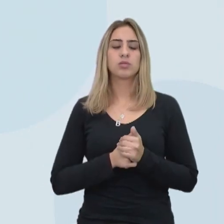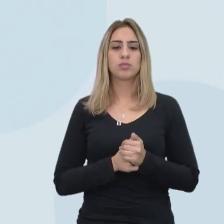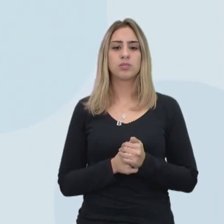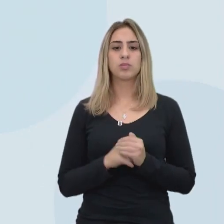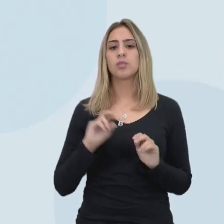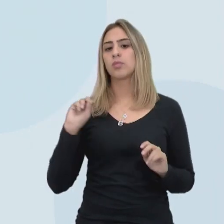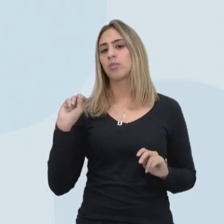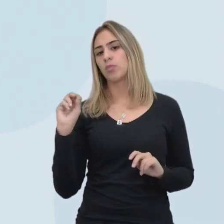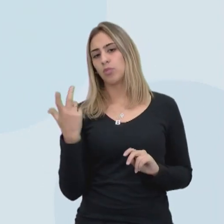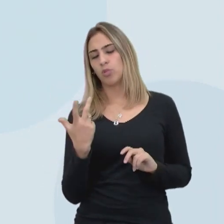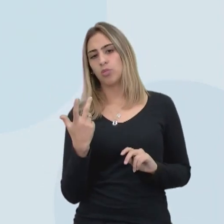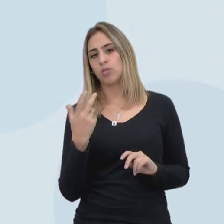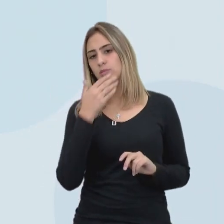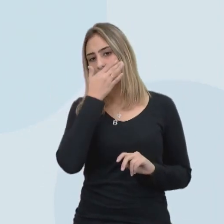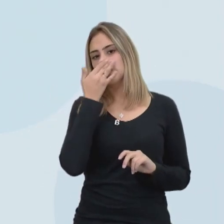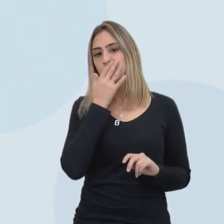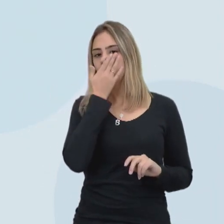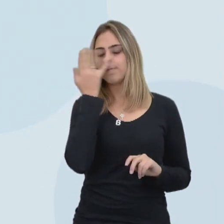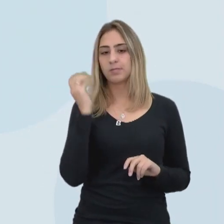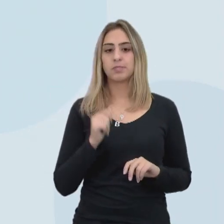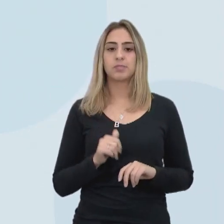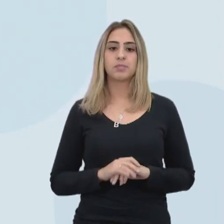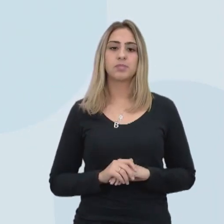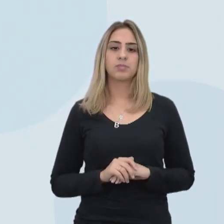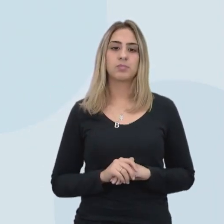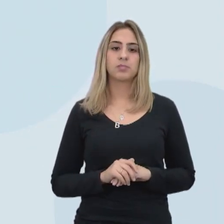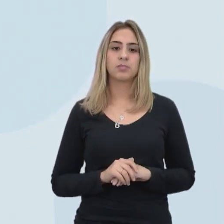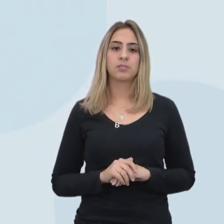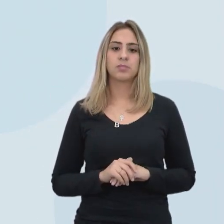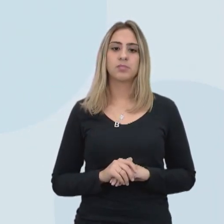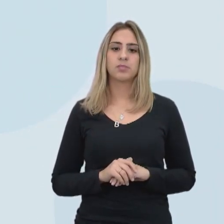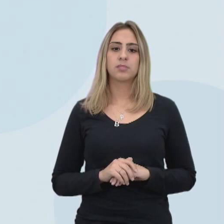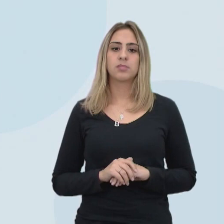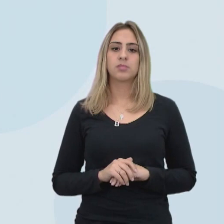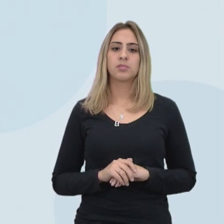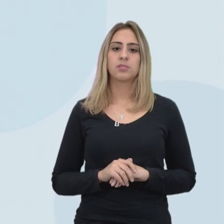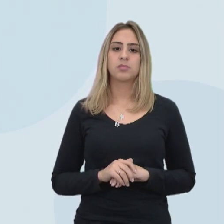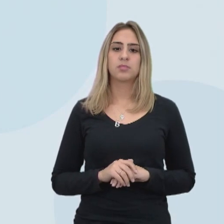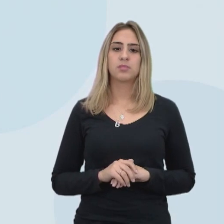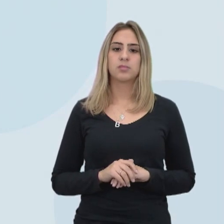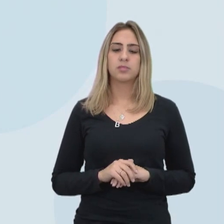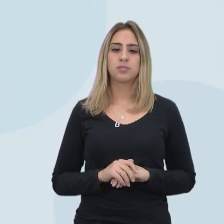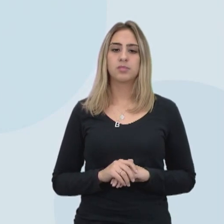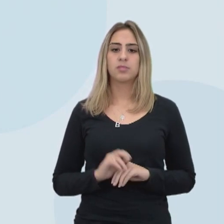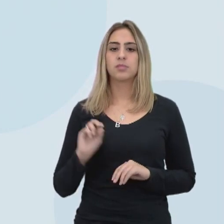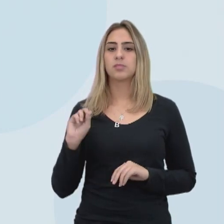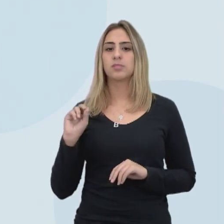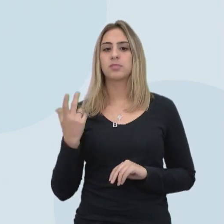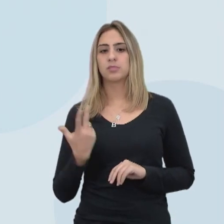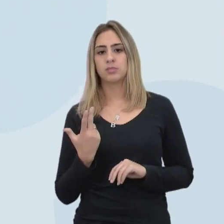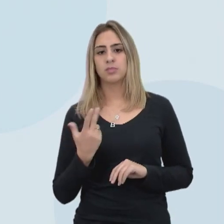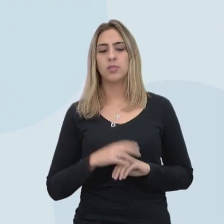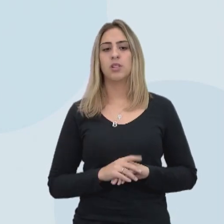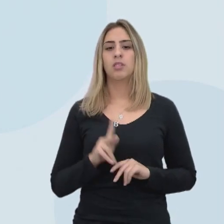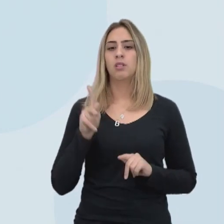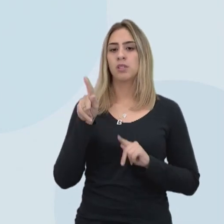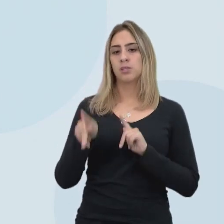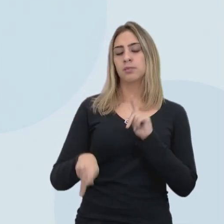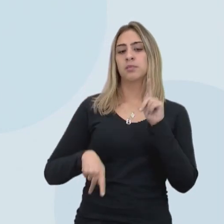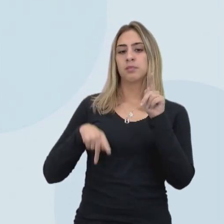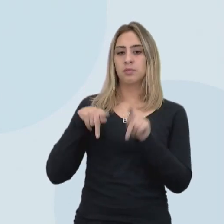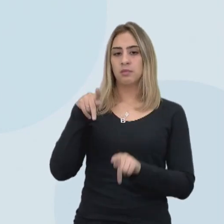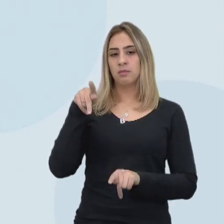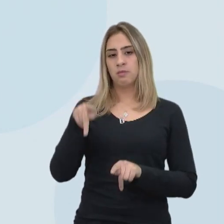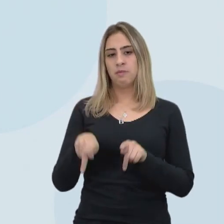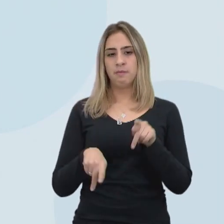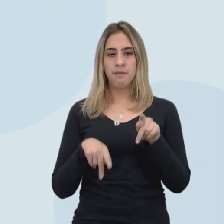ou até indígena, eu não sei mais escrever, indígenas, ou, né, os povos, aí eu